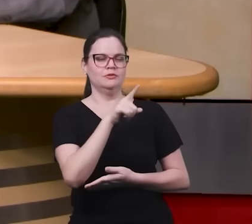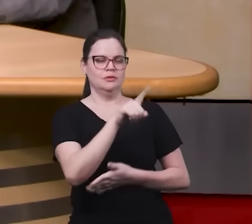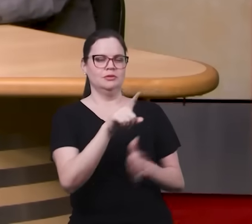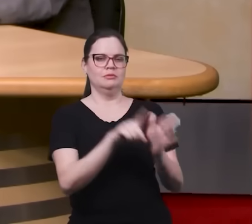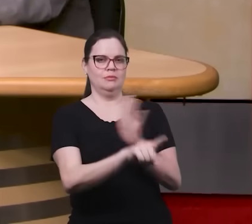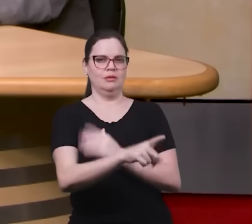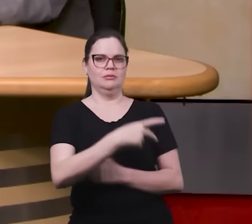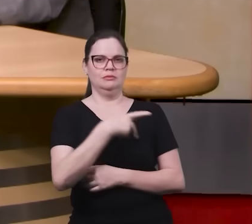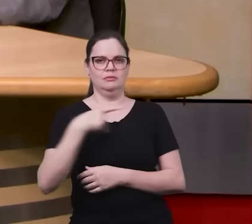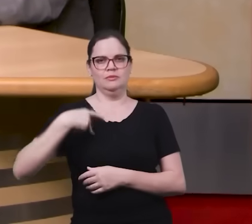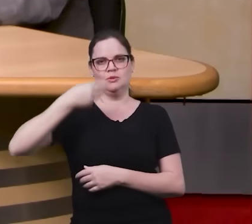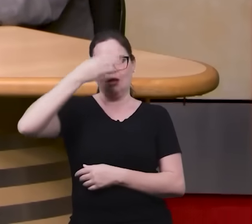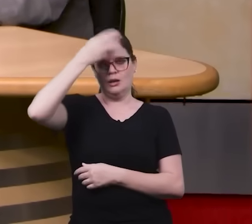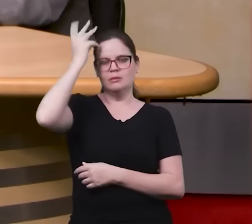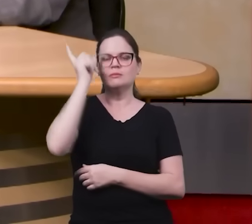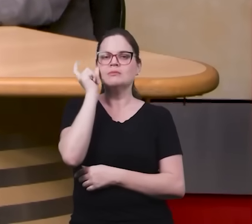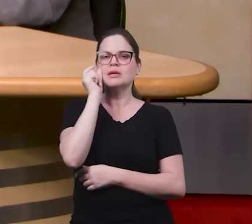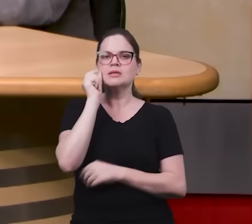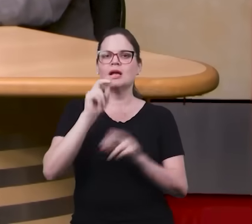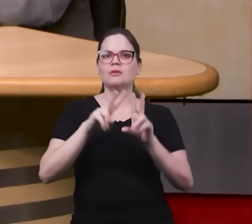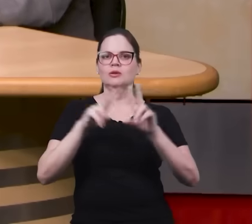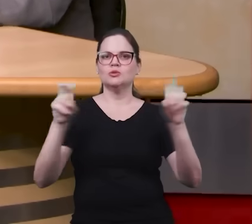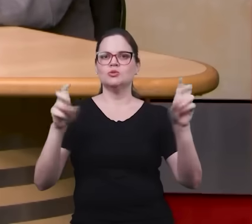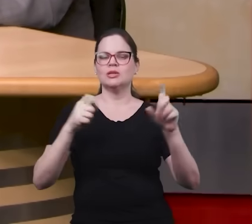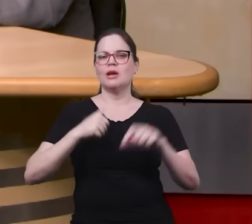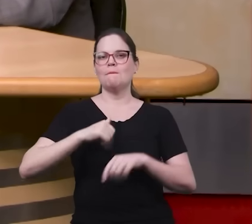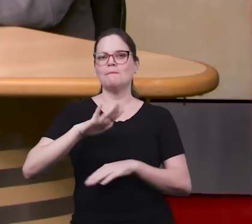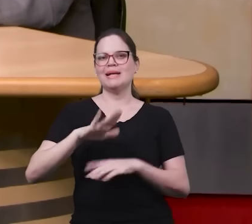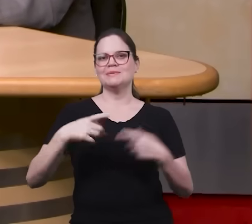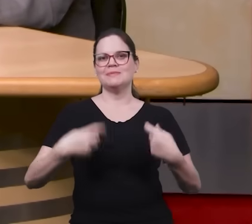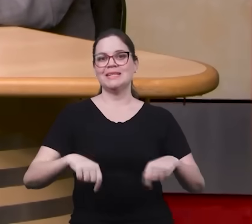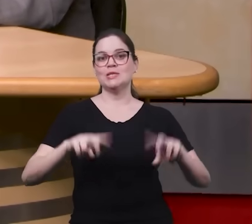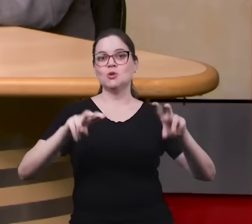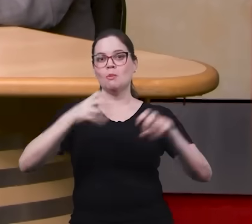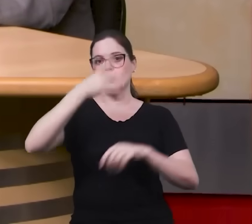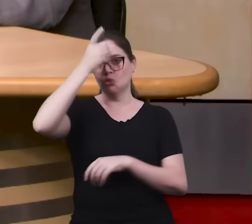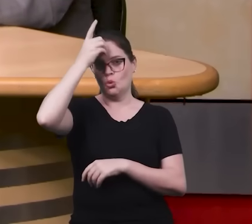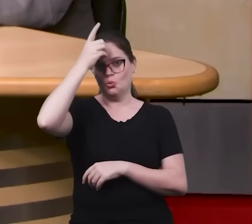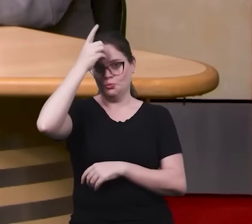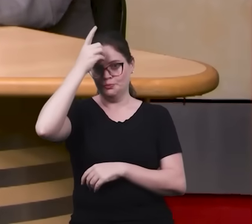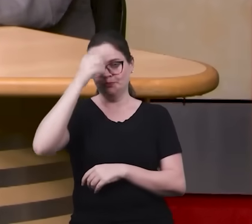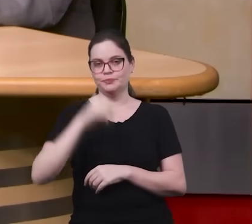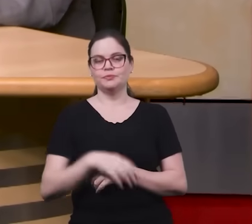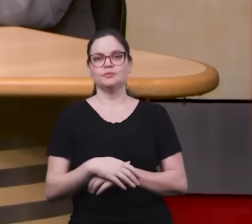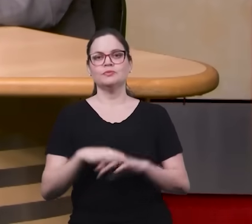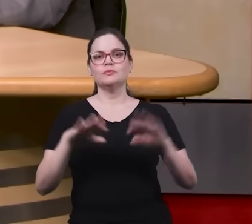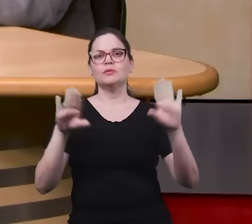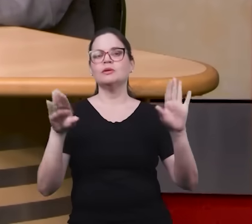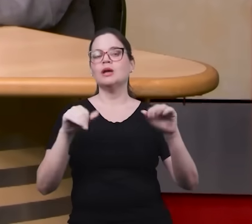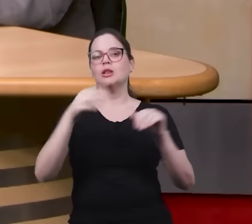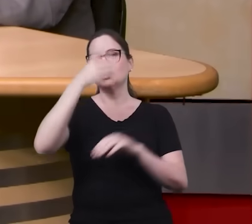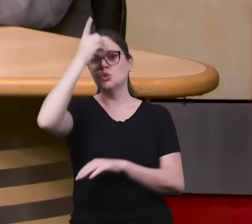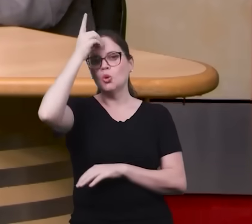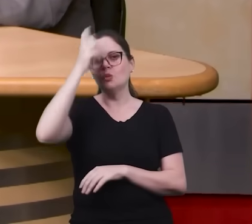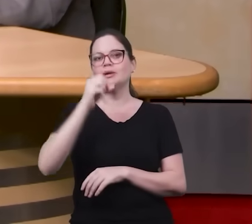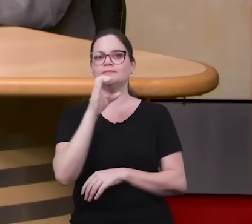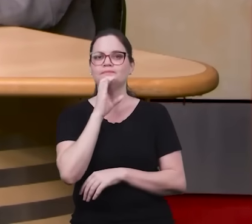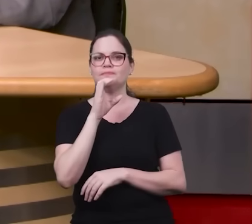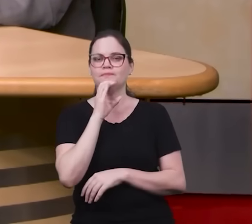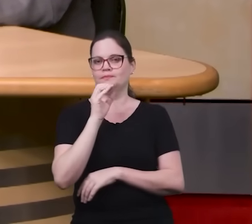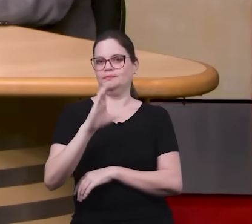com o Marcelo, sobre esse dom que é o dom mais presente na vida da igreja, que é o dom de